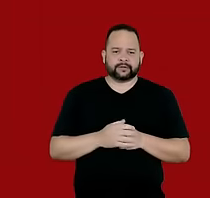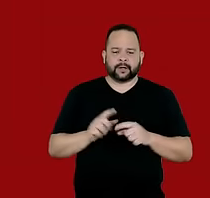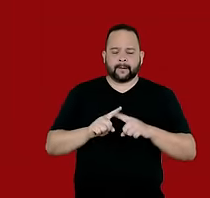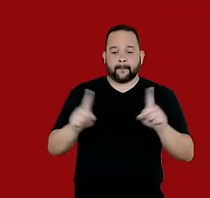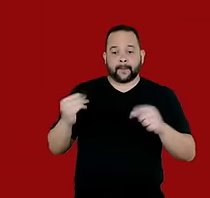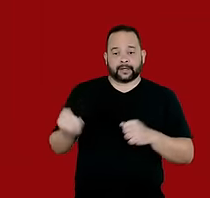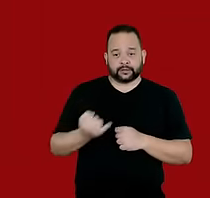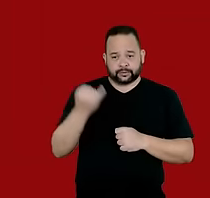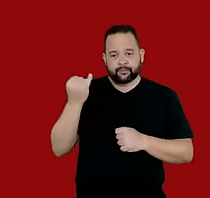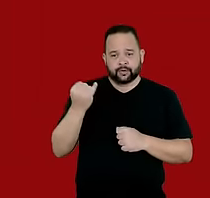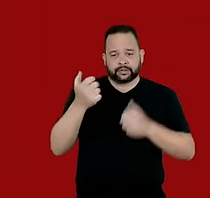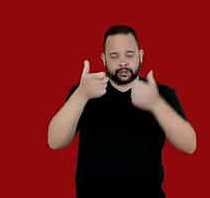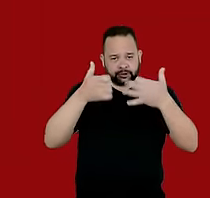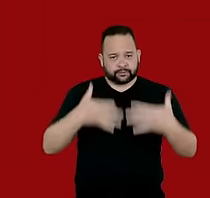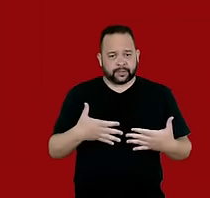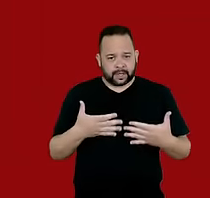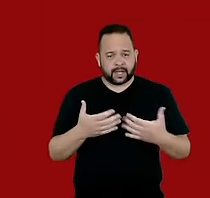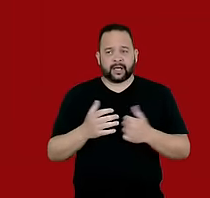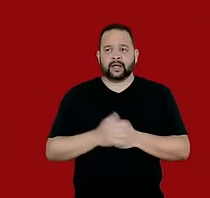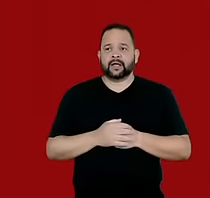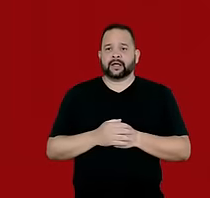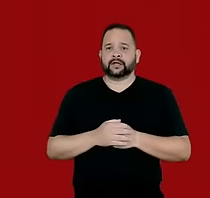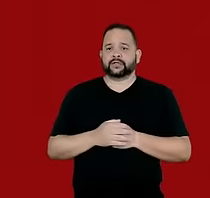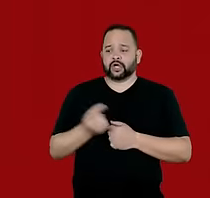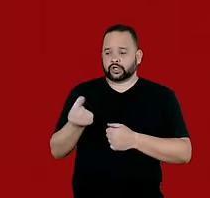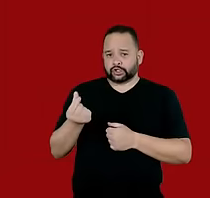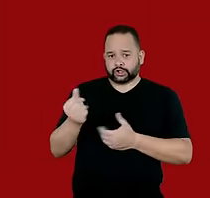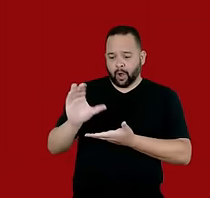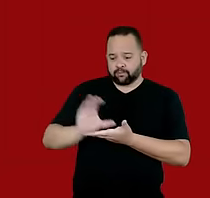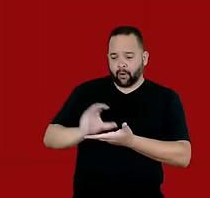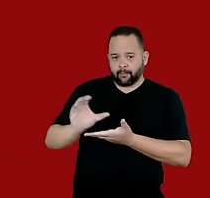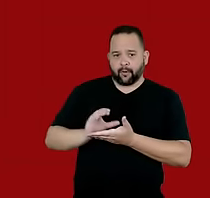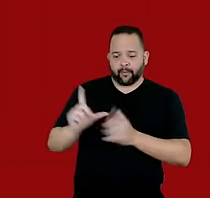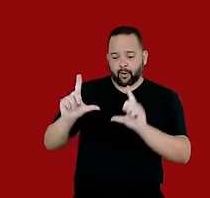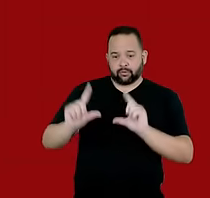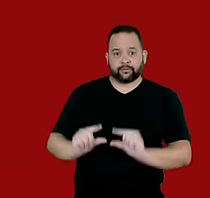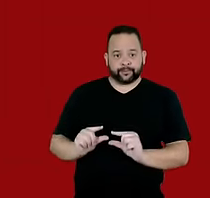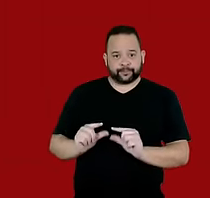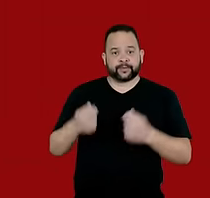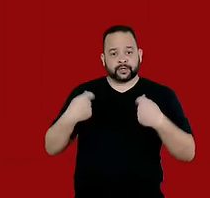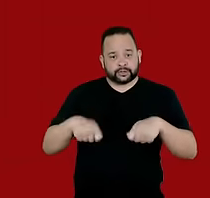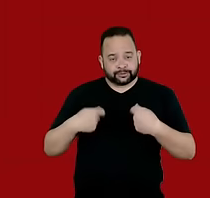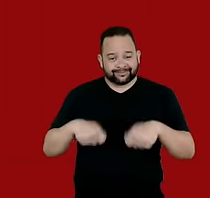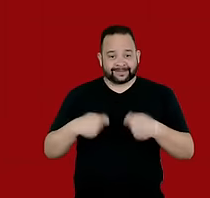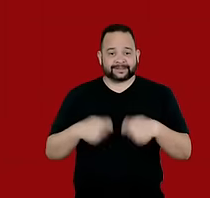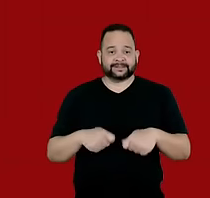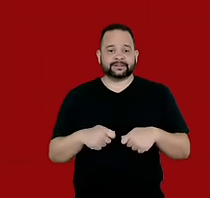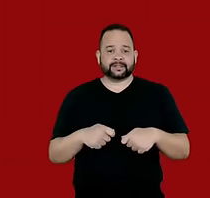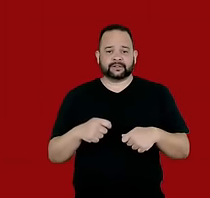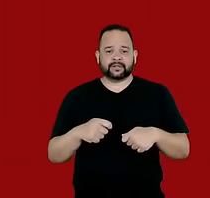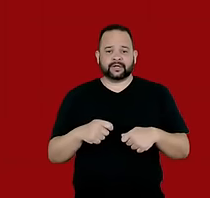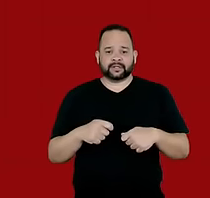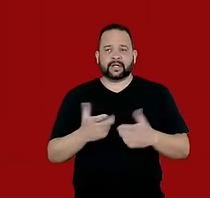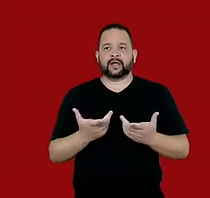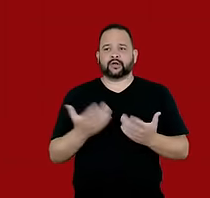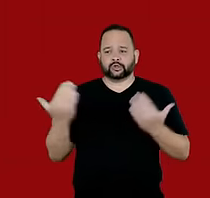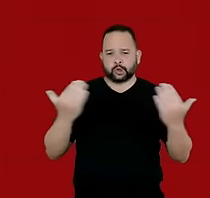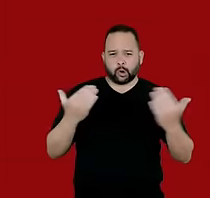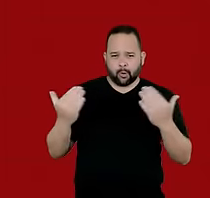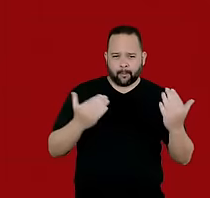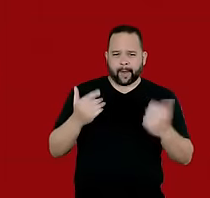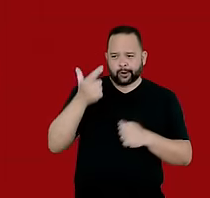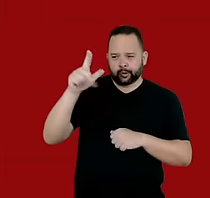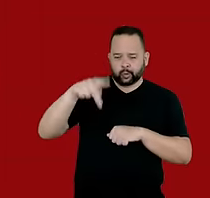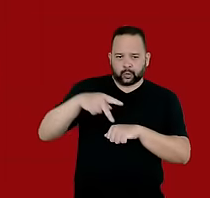vai secar precisa fazer um dever de casa precisa ter um fiscal arrumado mas o Brasil tem feito quando a gente compara com os pares e a gente quando tá aqui